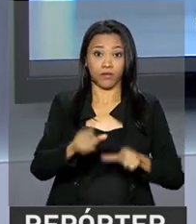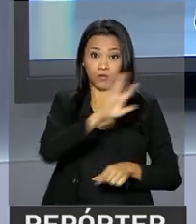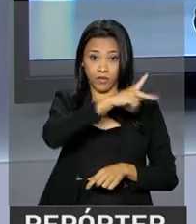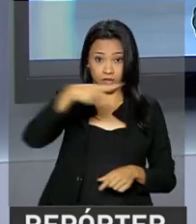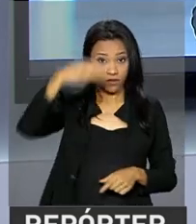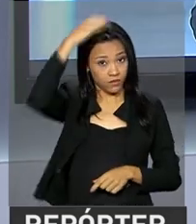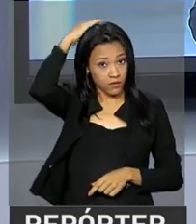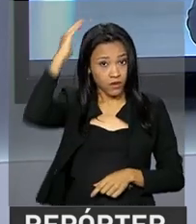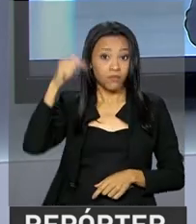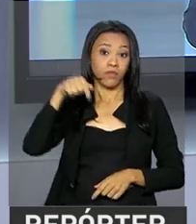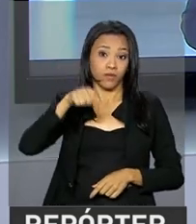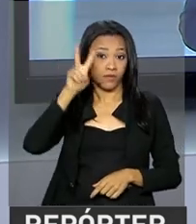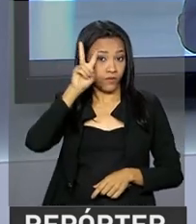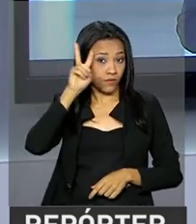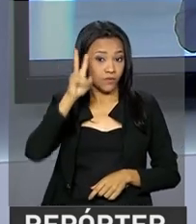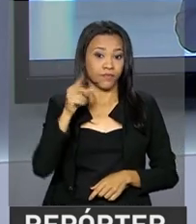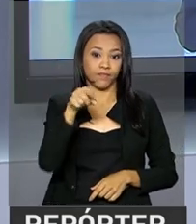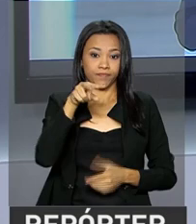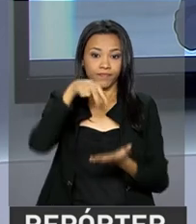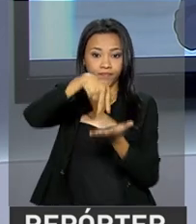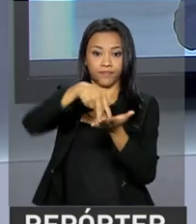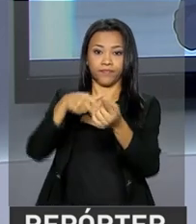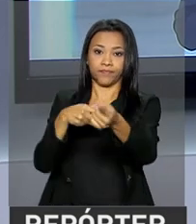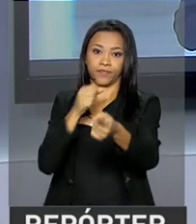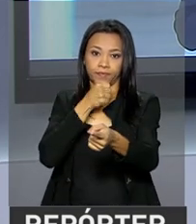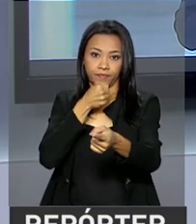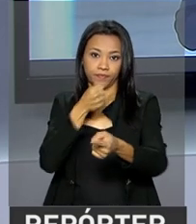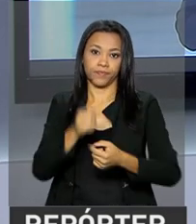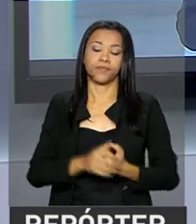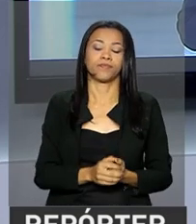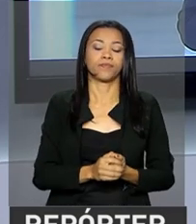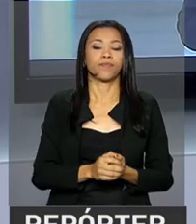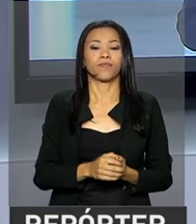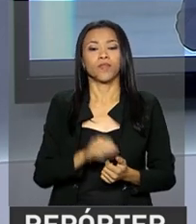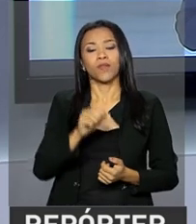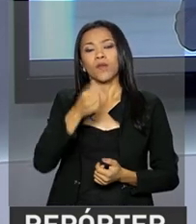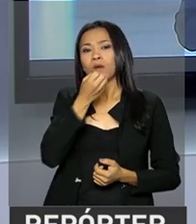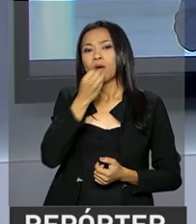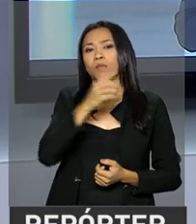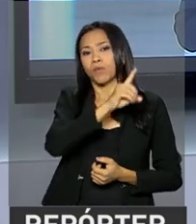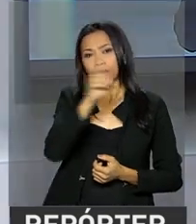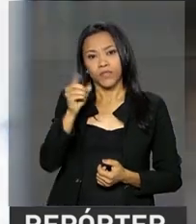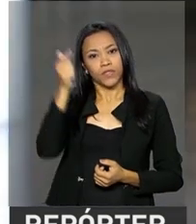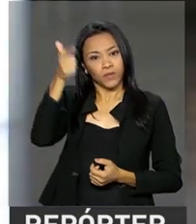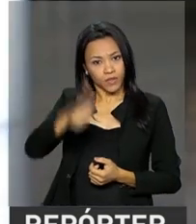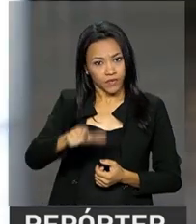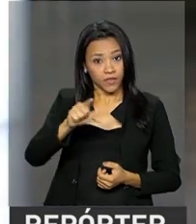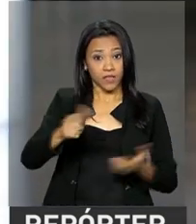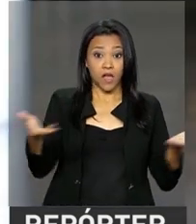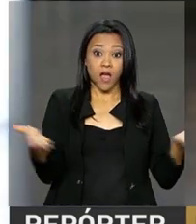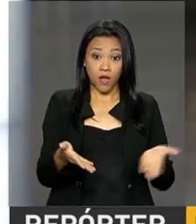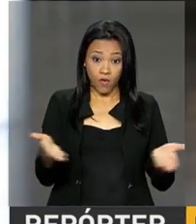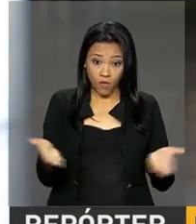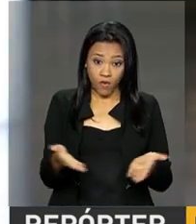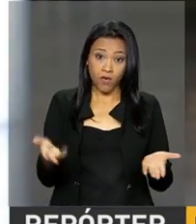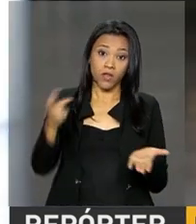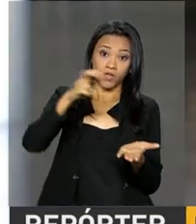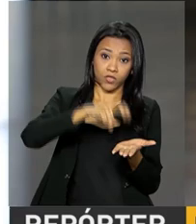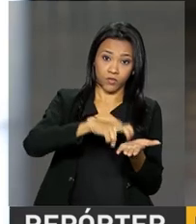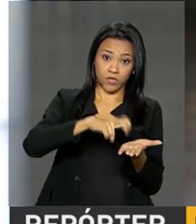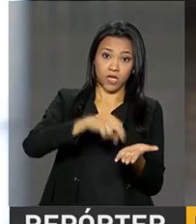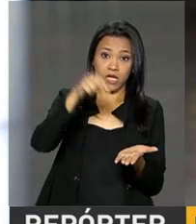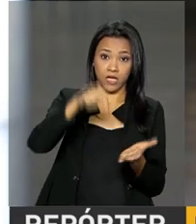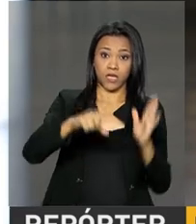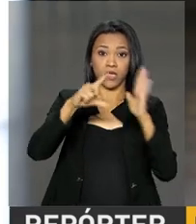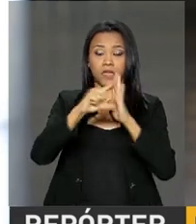Quem está lá é a Mara Kenup. Oi, Mara. Oi, Leandro. Mais uma vez, bom dia. Bom, agora pela manhã